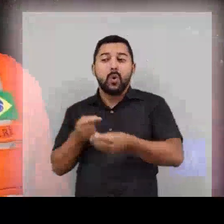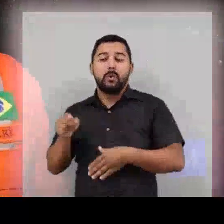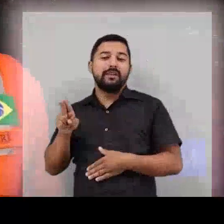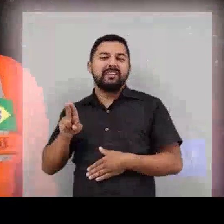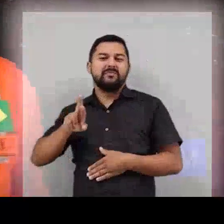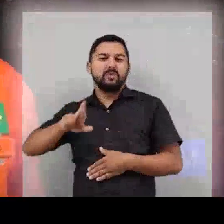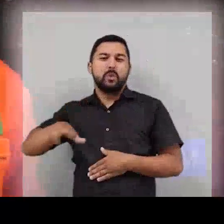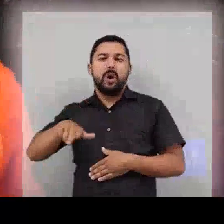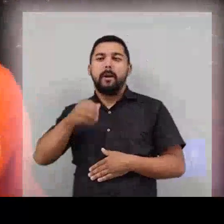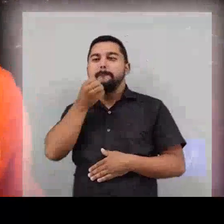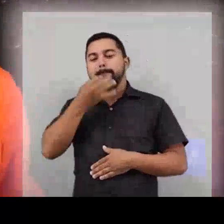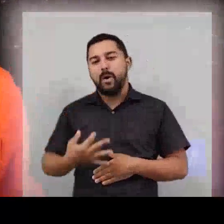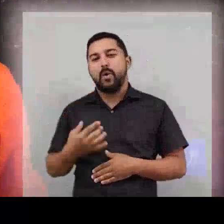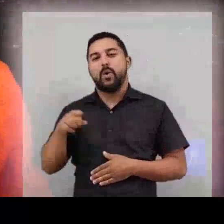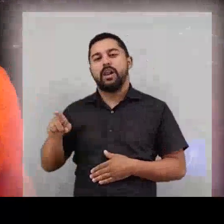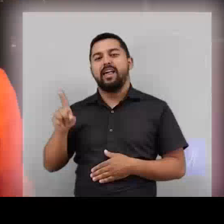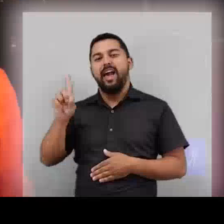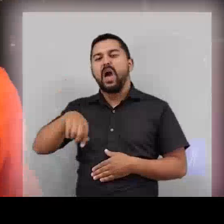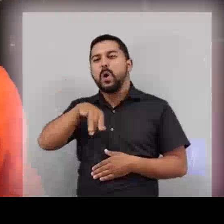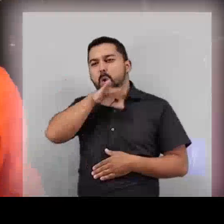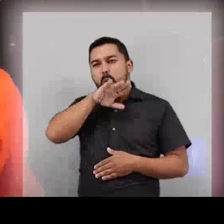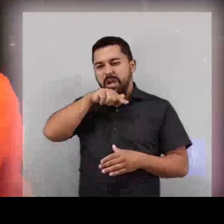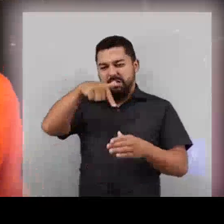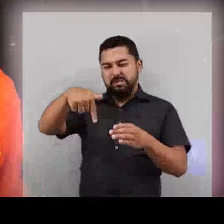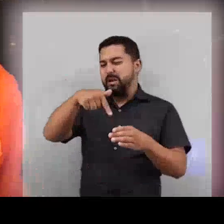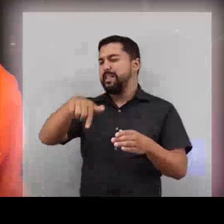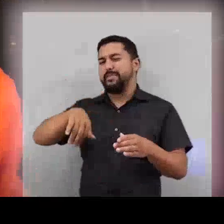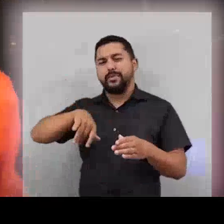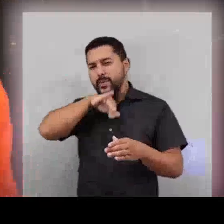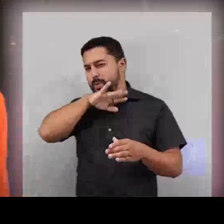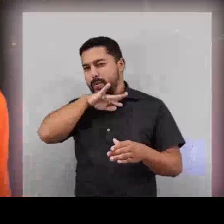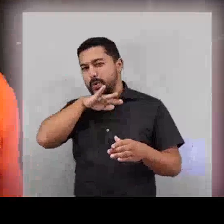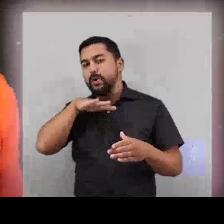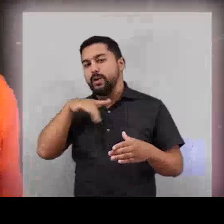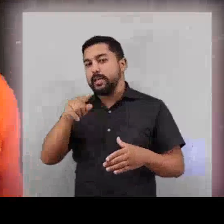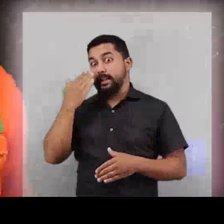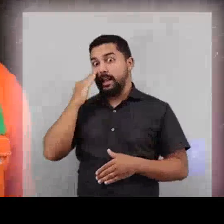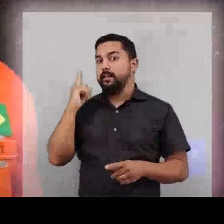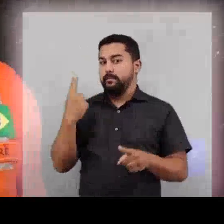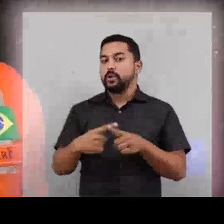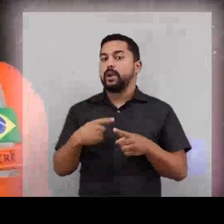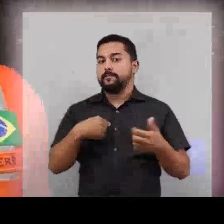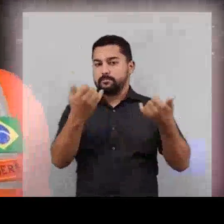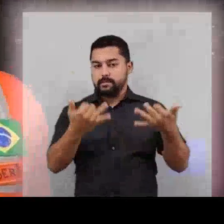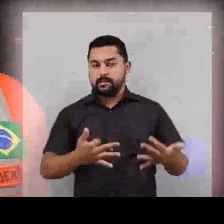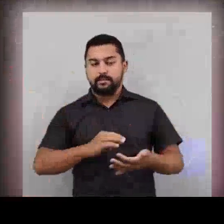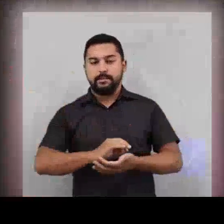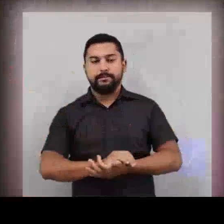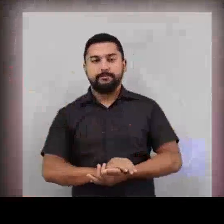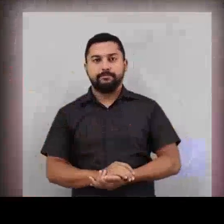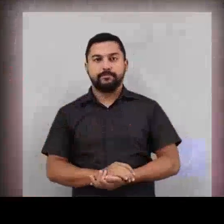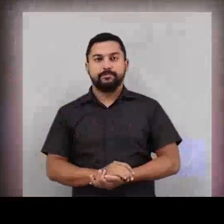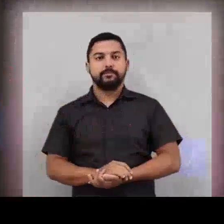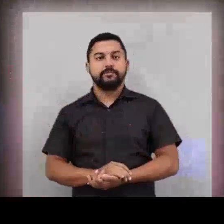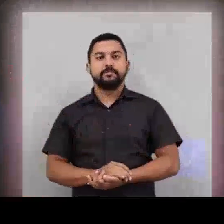formato não é o ideal. Daria para usar como combustível, mas seria uma gasolina de péssima qualidade. Você vai entender o porquê até o final desse